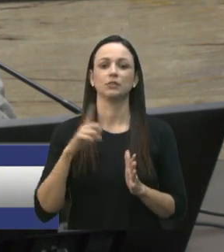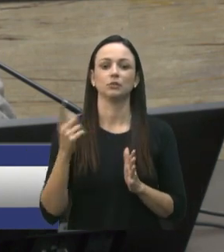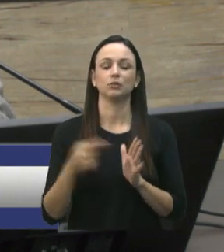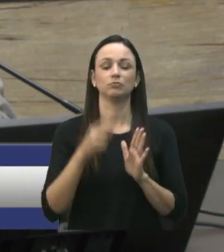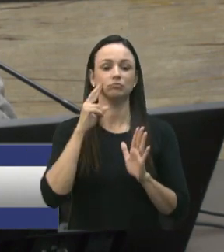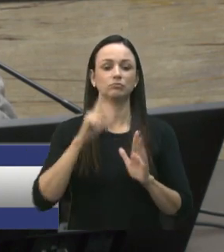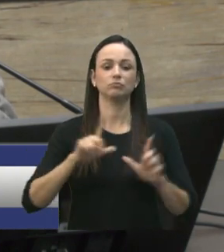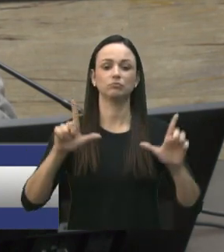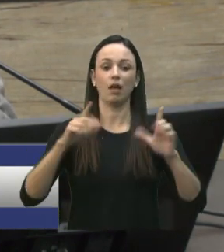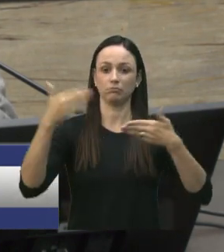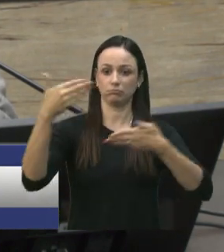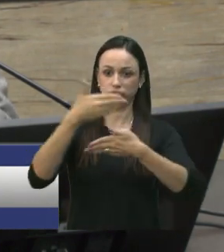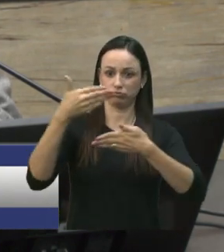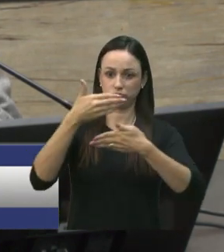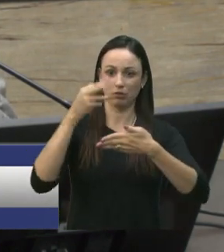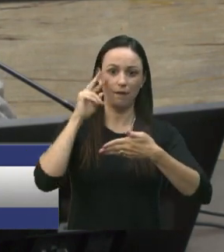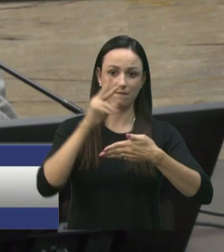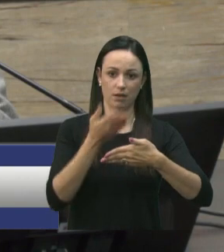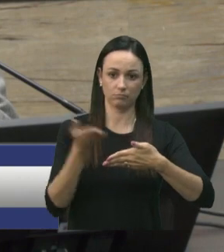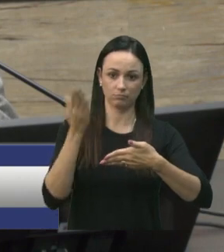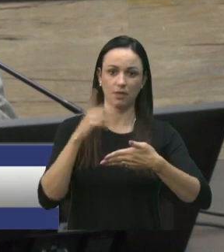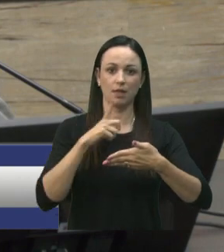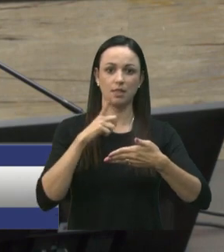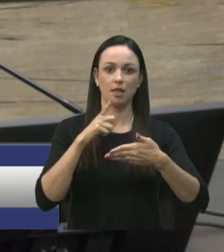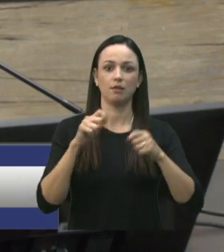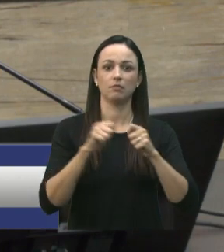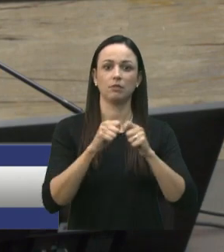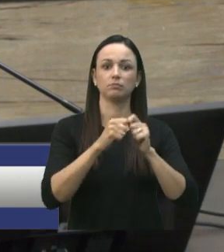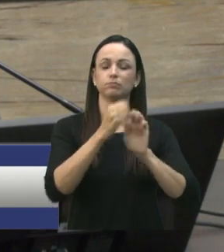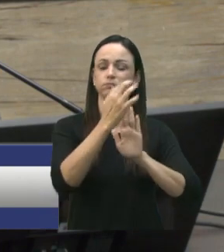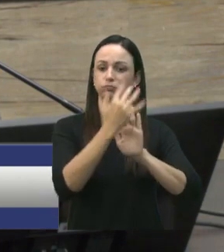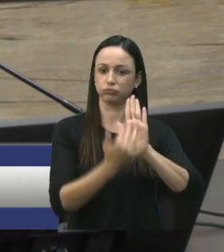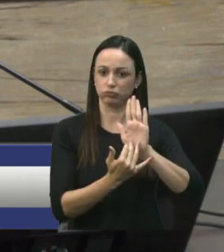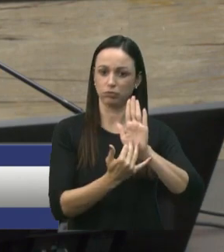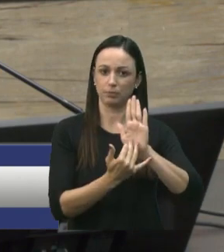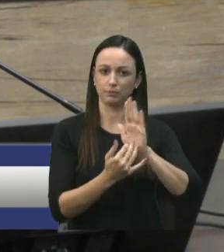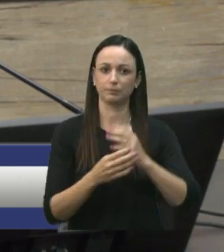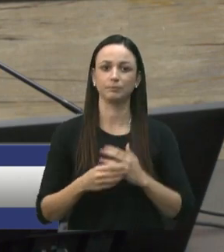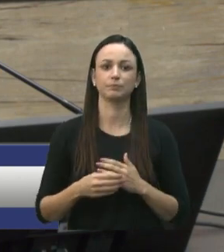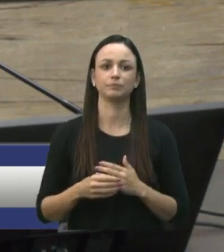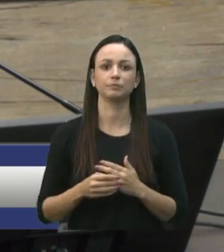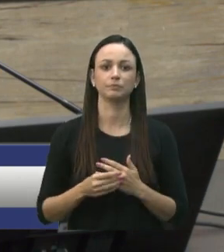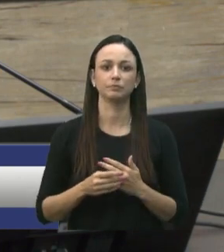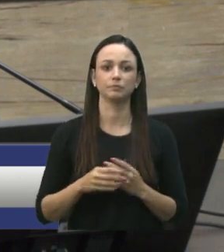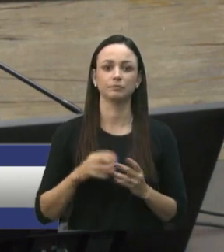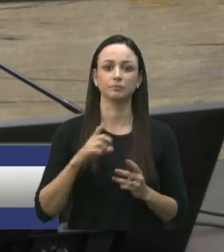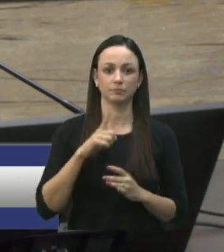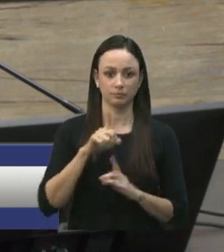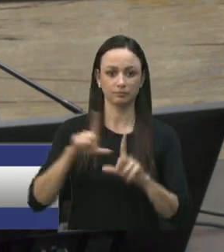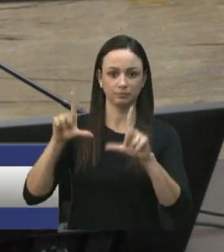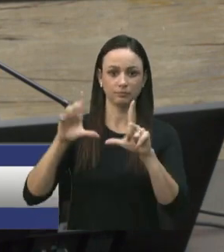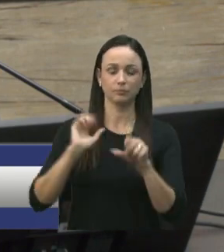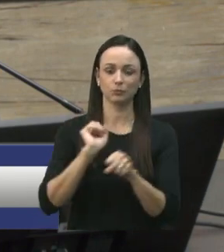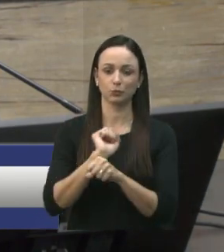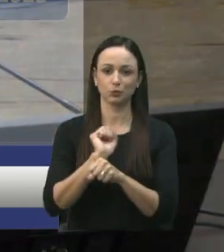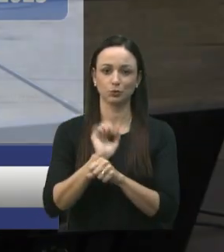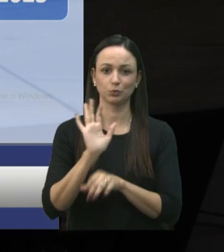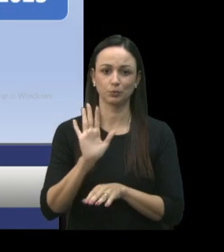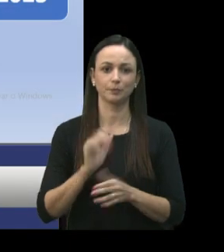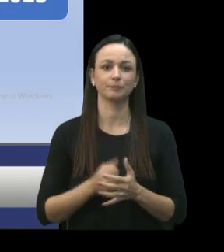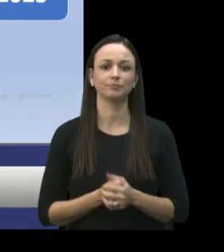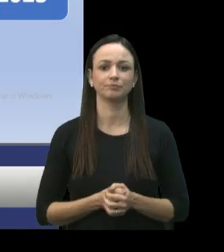acompanham na apresentação, né? Nós criamos um fluxo, vai entrar na tela para as pessoas, né? Estão esperando aí um